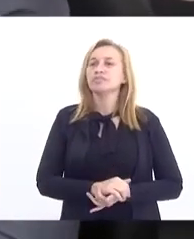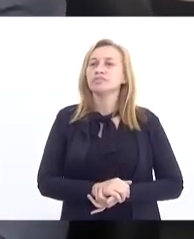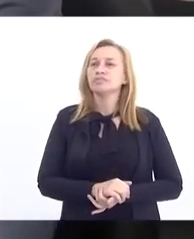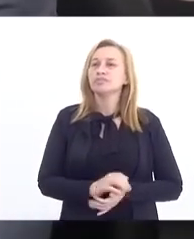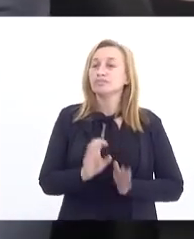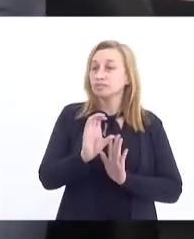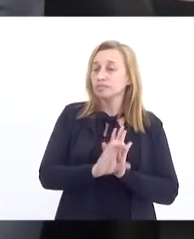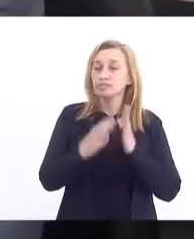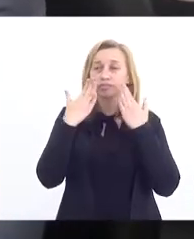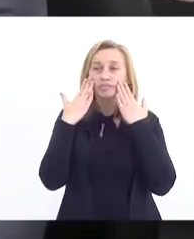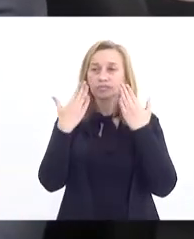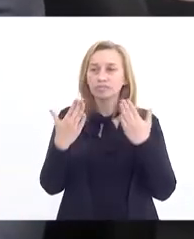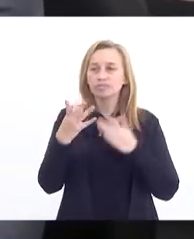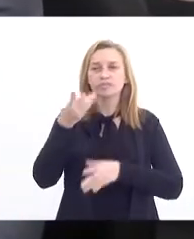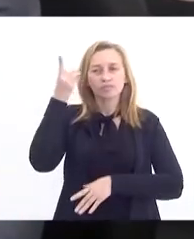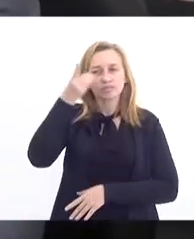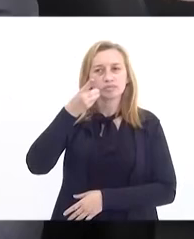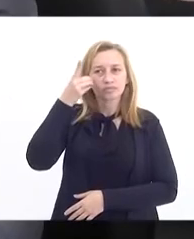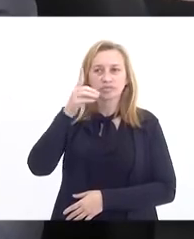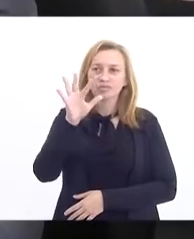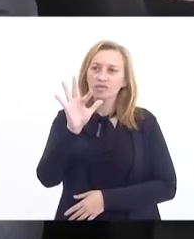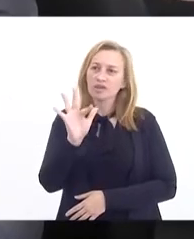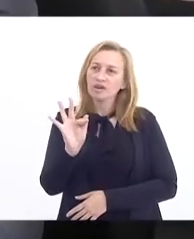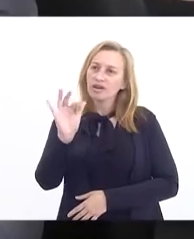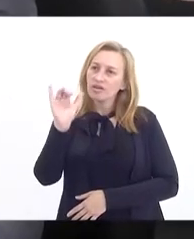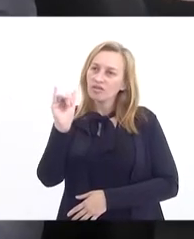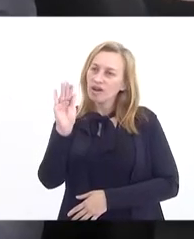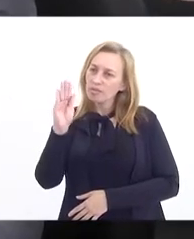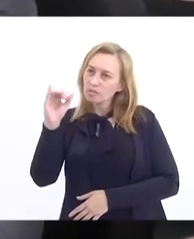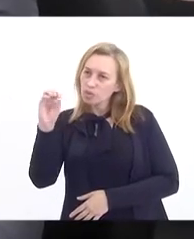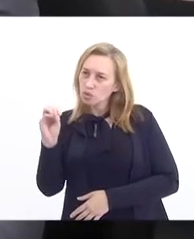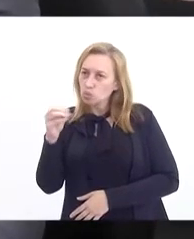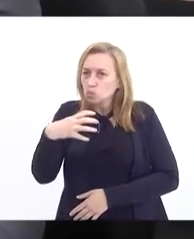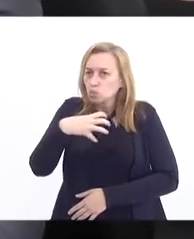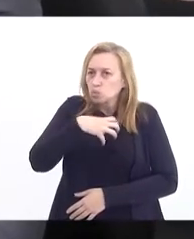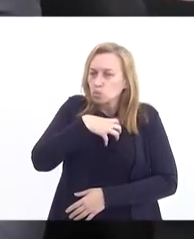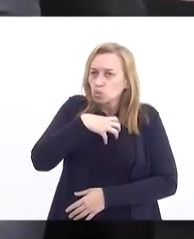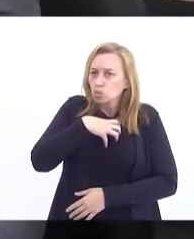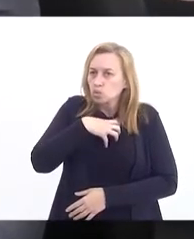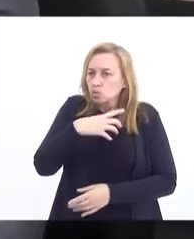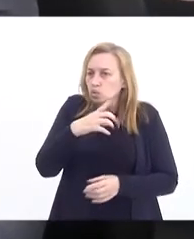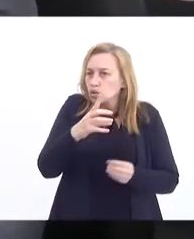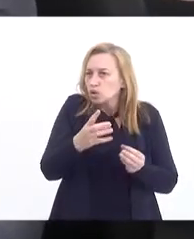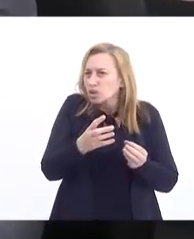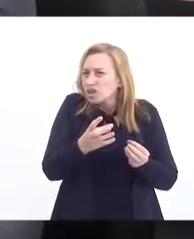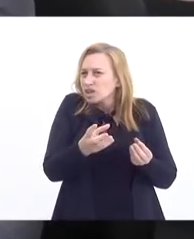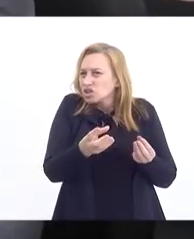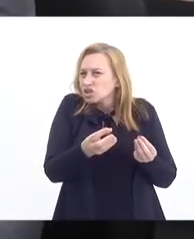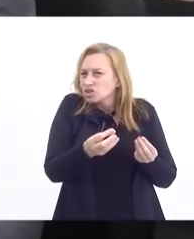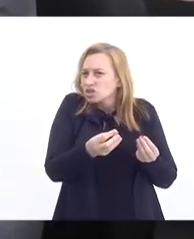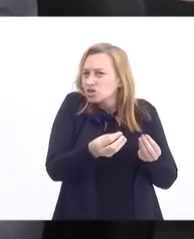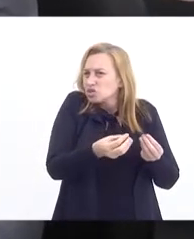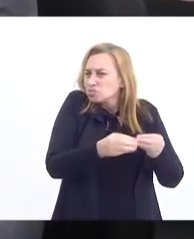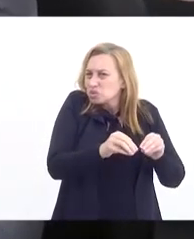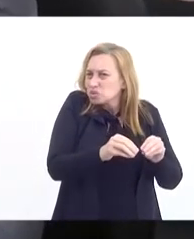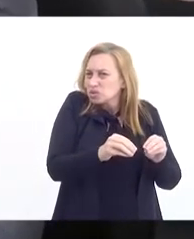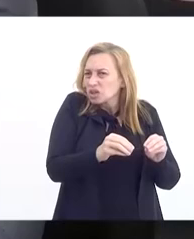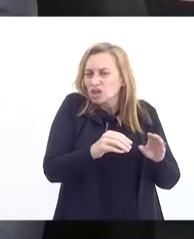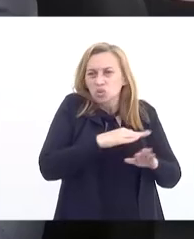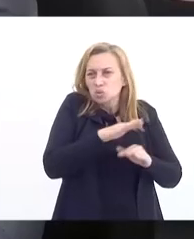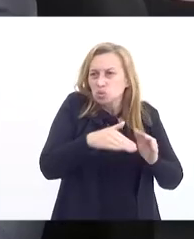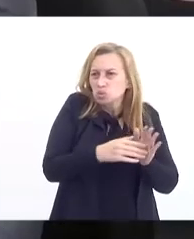As emendas apresentadas pelo deputado Fábio Silva são no sentido de desmilinguir o projeto inteiro.